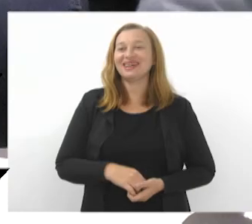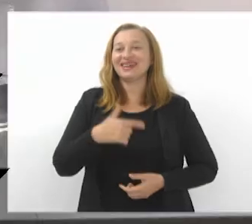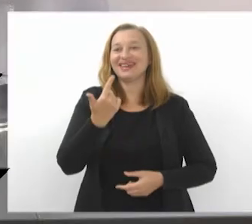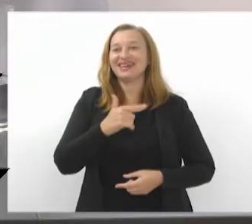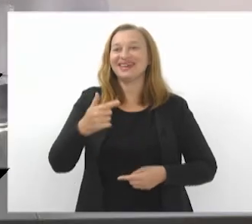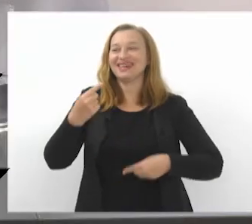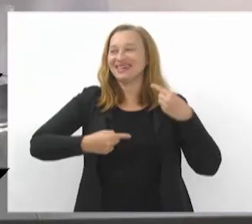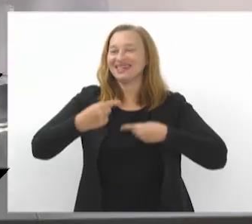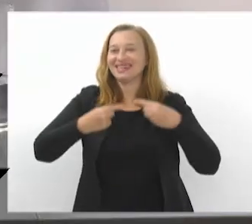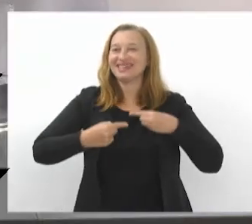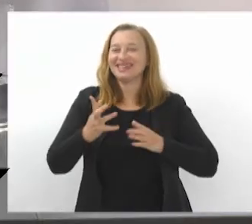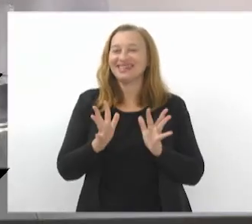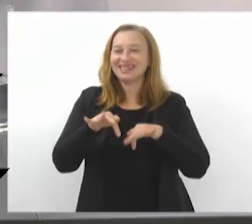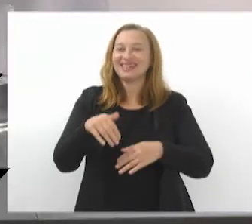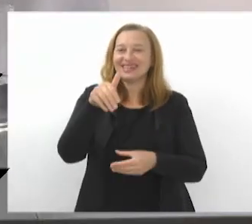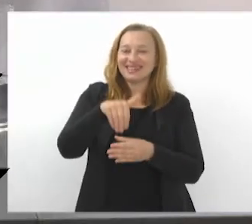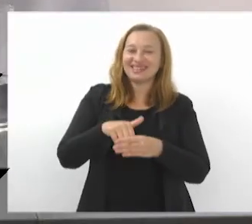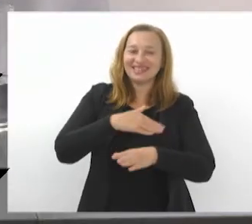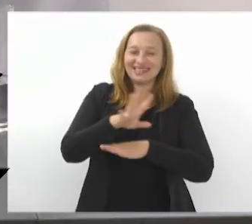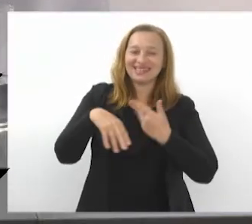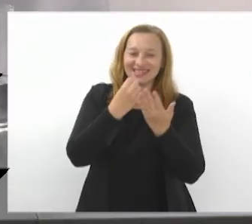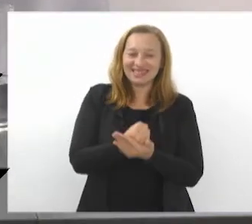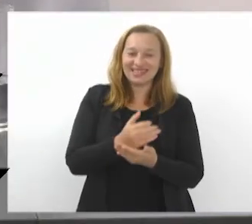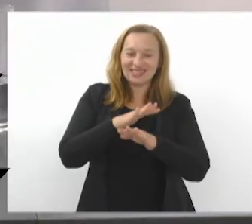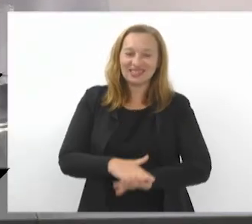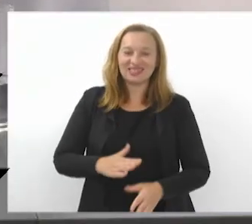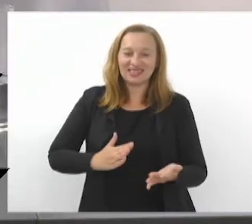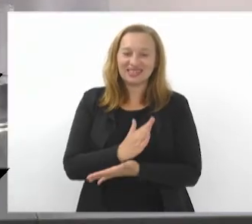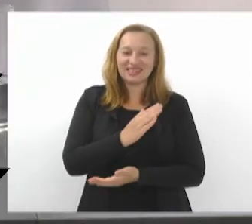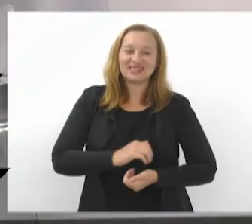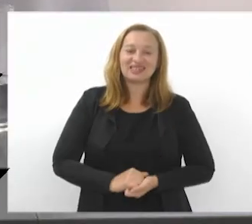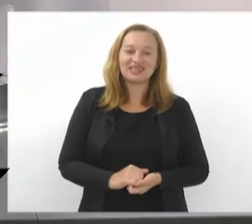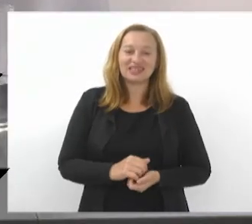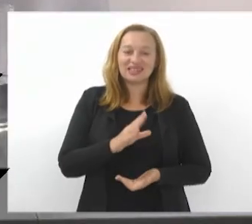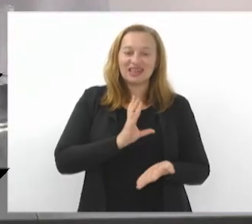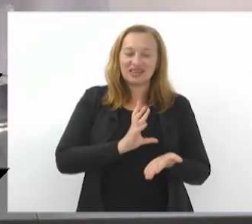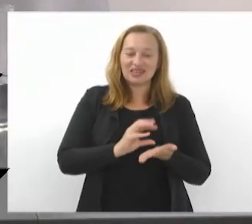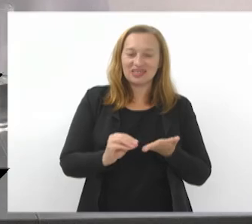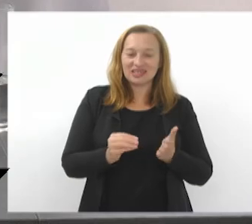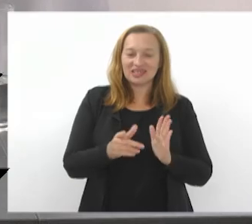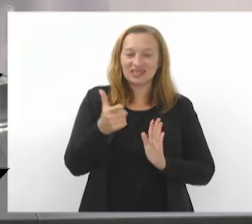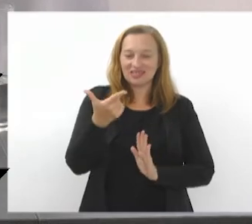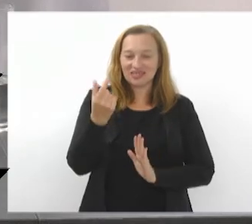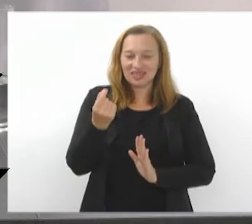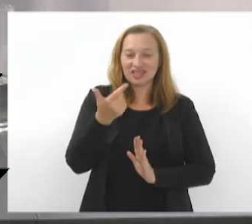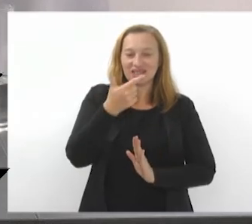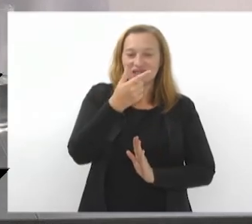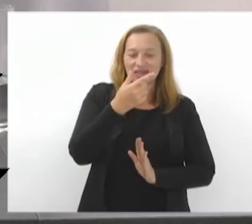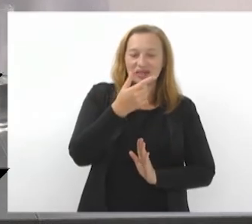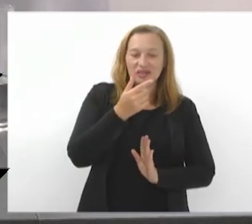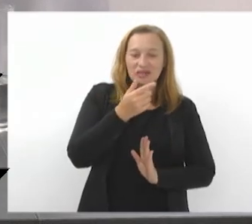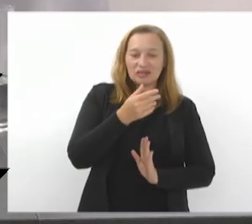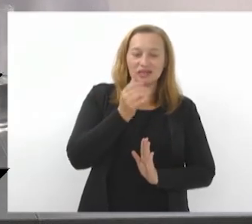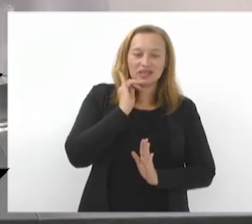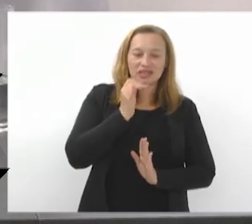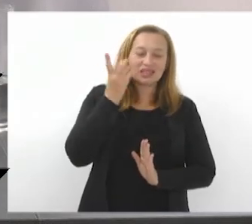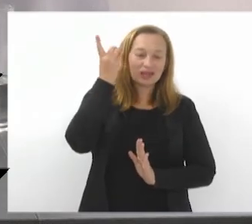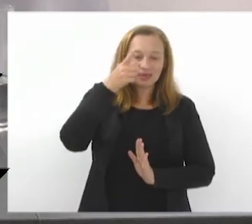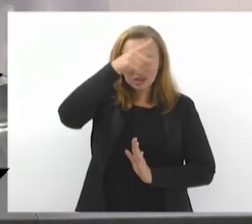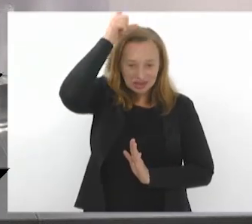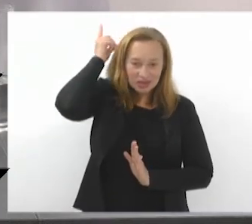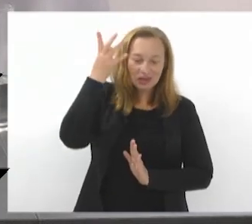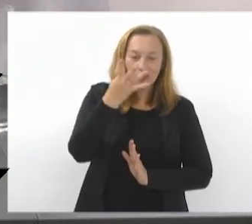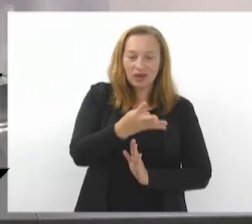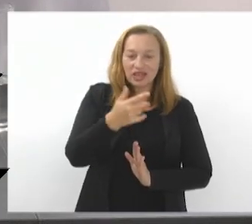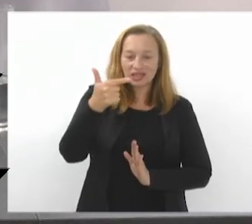queira discutir, encerrada a discussão. Em votação, os senhores que aprovam permaneçam como estão, aprovado. 20 da pauta. Projeto de relatoria do deputado Luiz Paulo. É o projeto